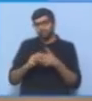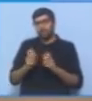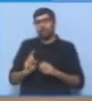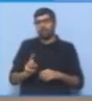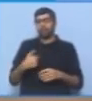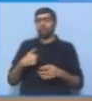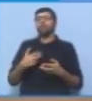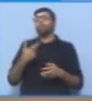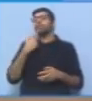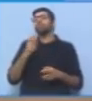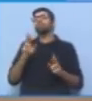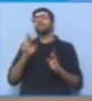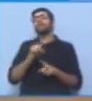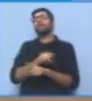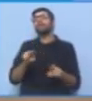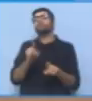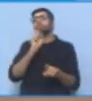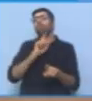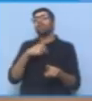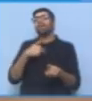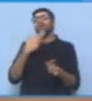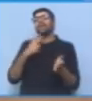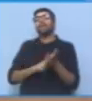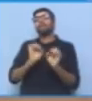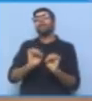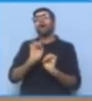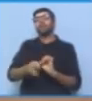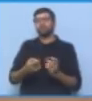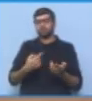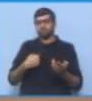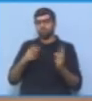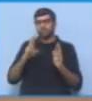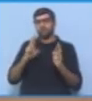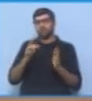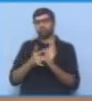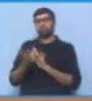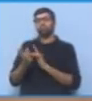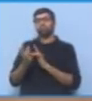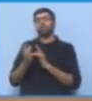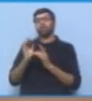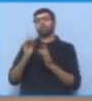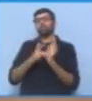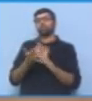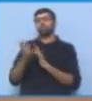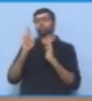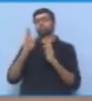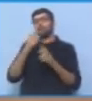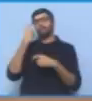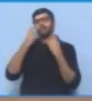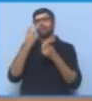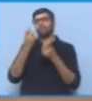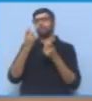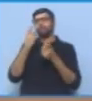que esperanças é que estas pessoas podem ter na sua realidade concreta? E que esperanças é que Jesus, quando pensava em esperança, estava a pensar em